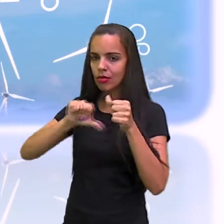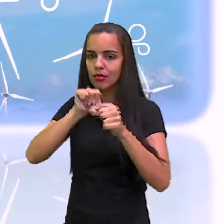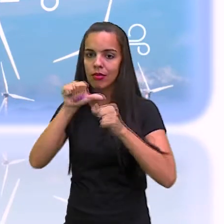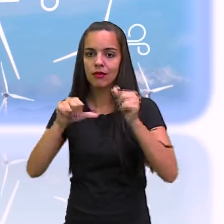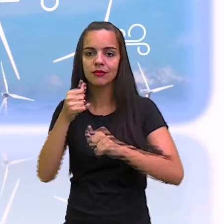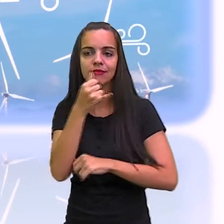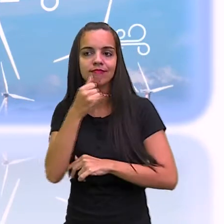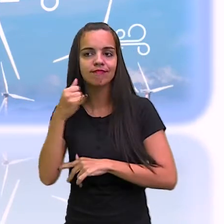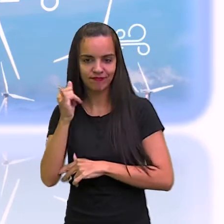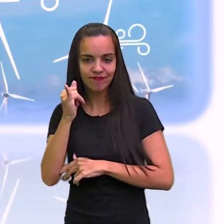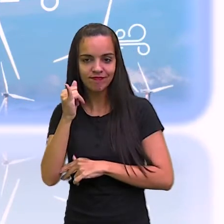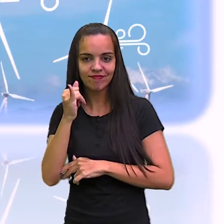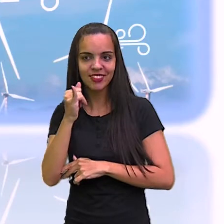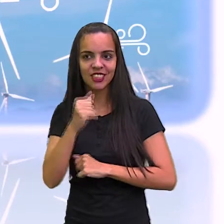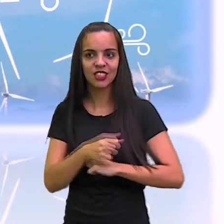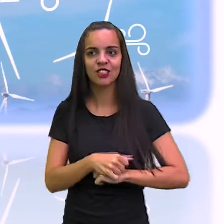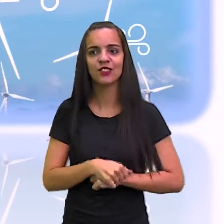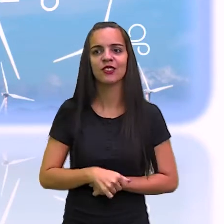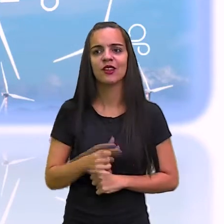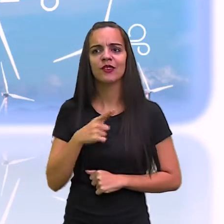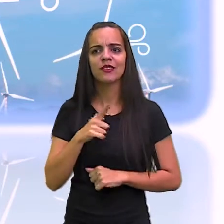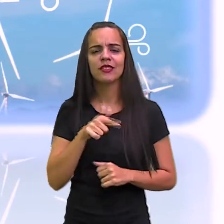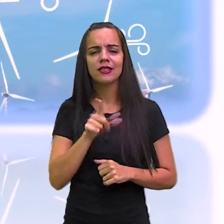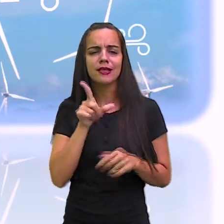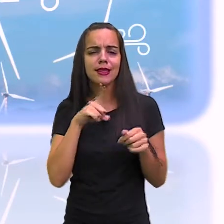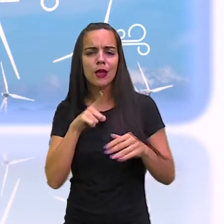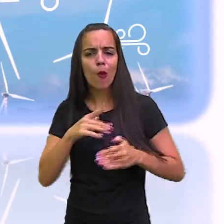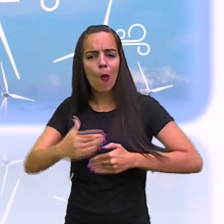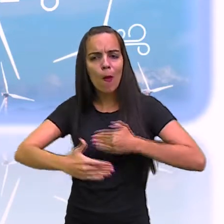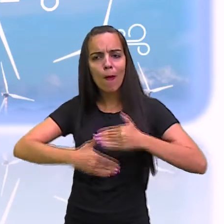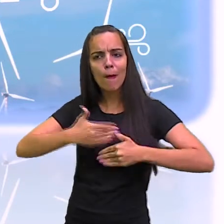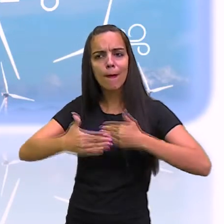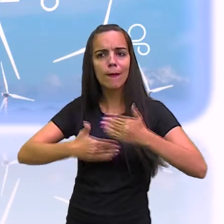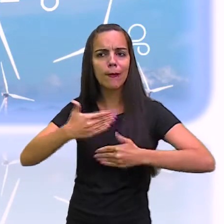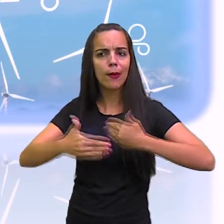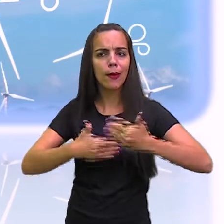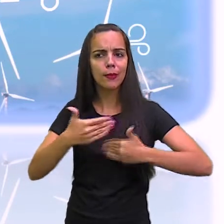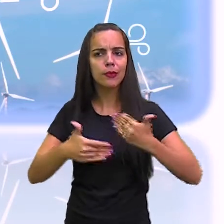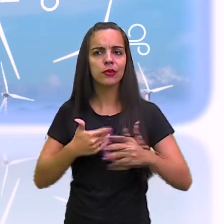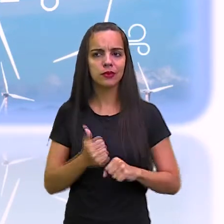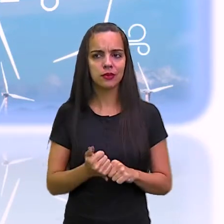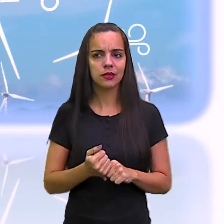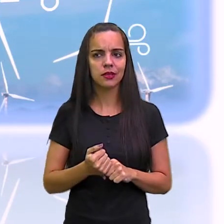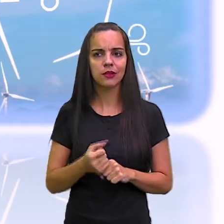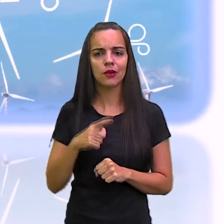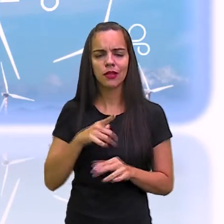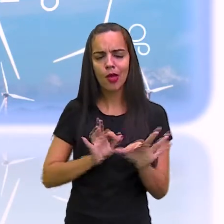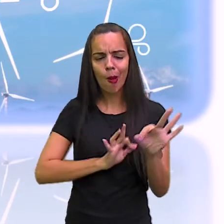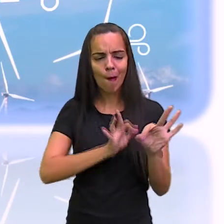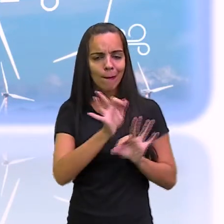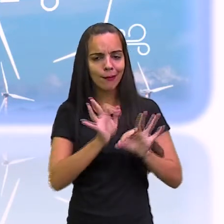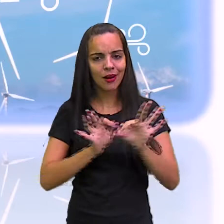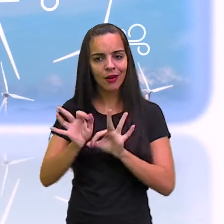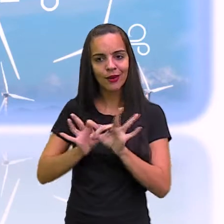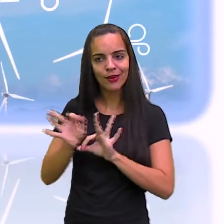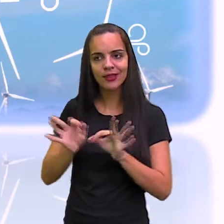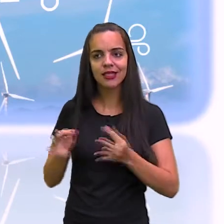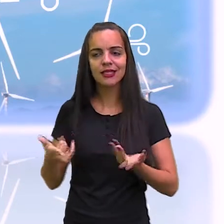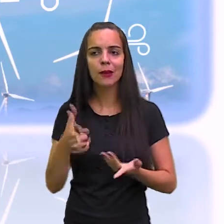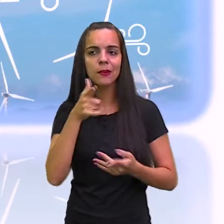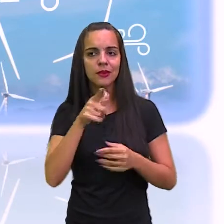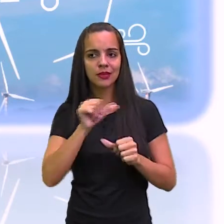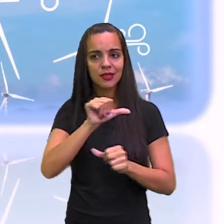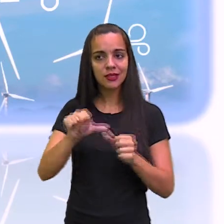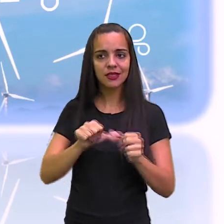a parte dela que vai acontecer toda essa organização da eletricidade com